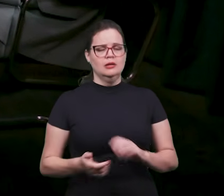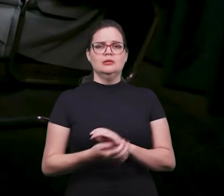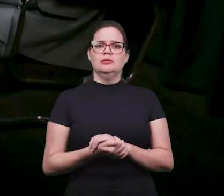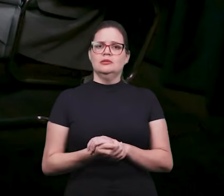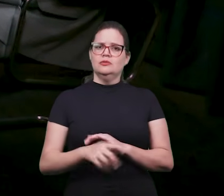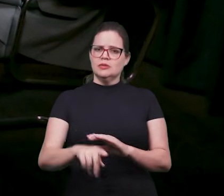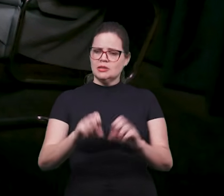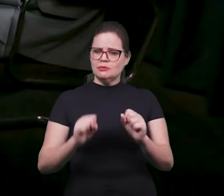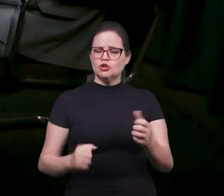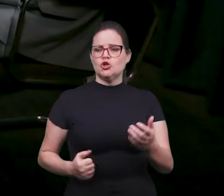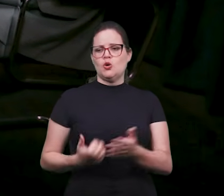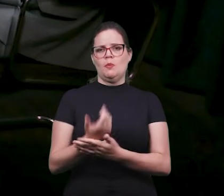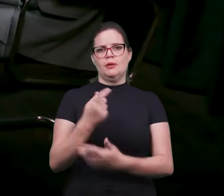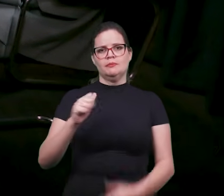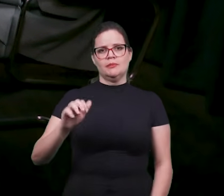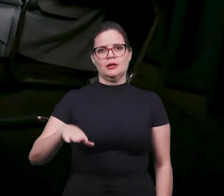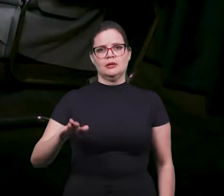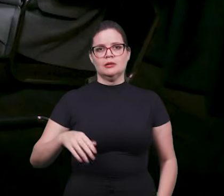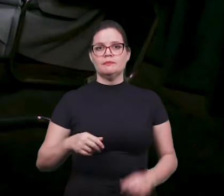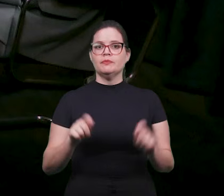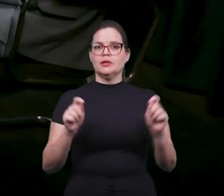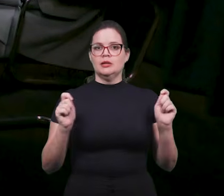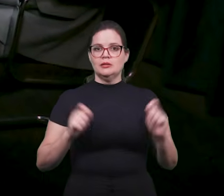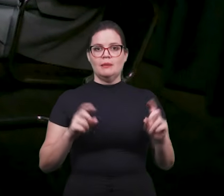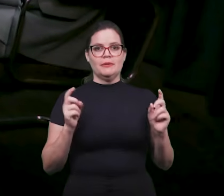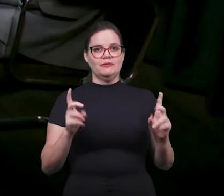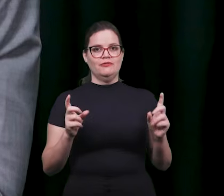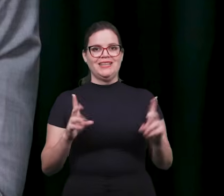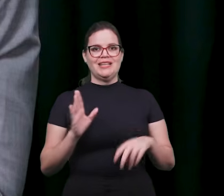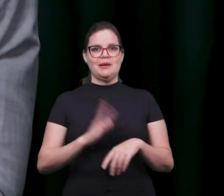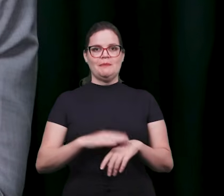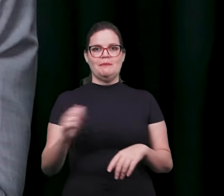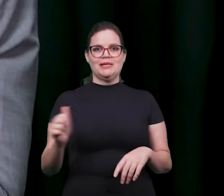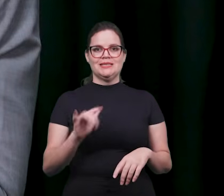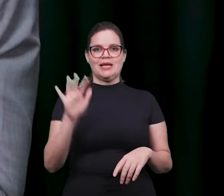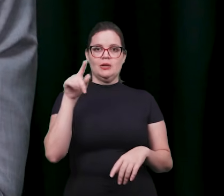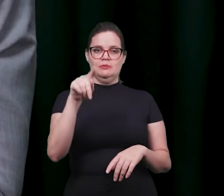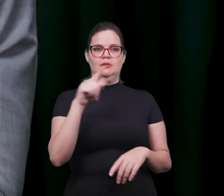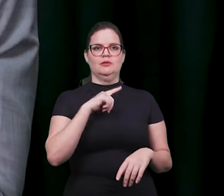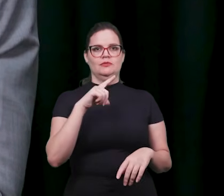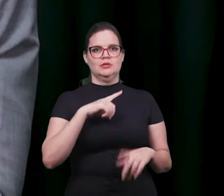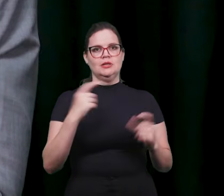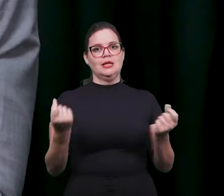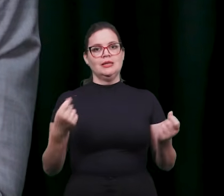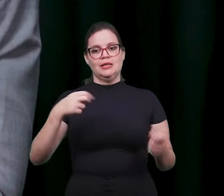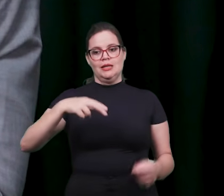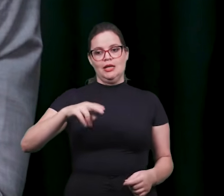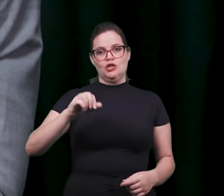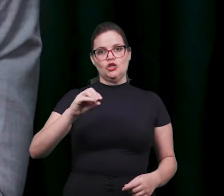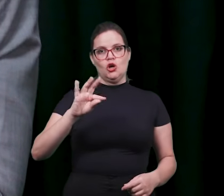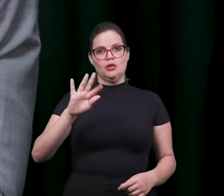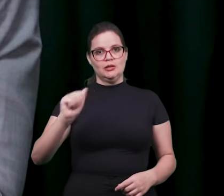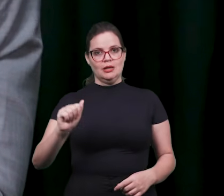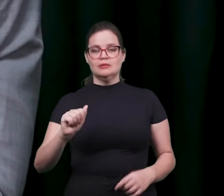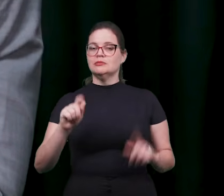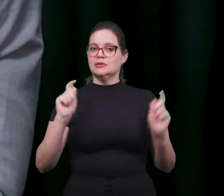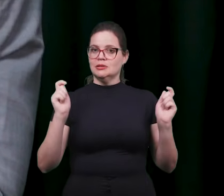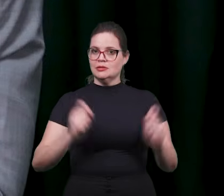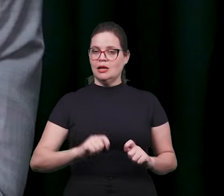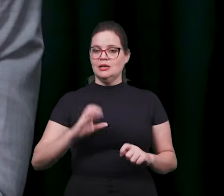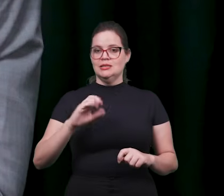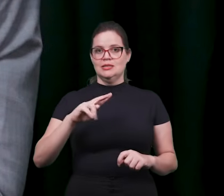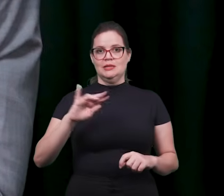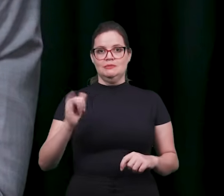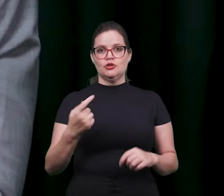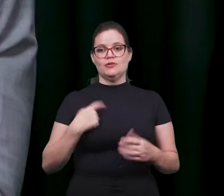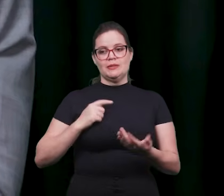CNPJ, você compra mais barato, você até vende mais caro, sim, porque você tem nota, porque você tem um CNPJ, porque